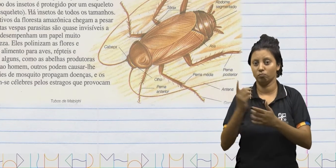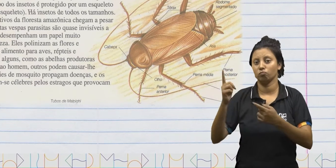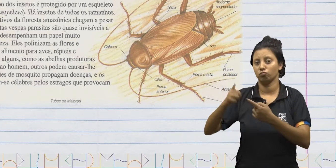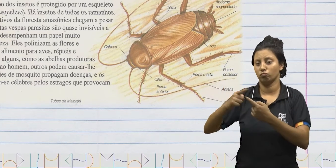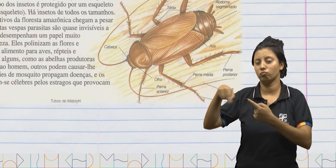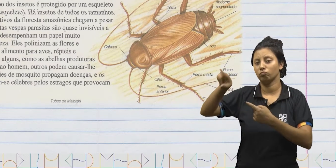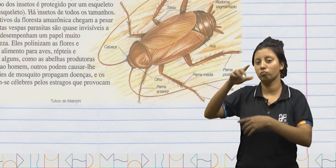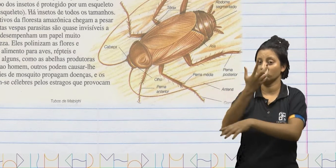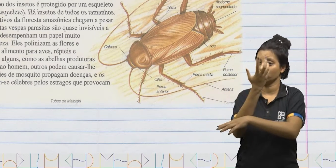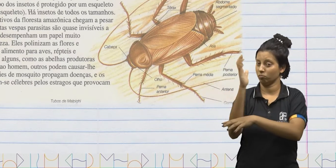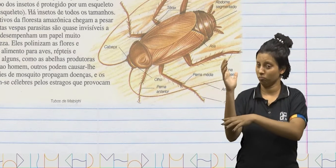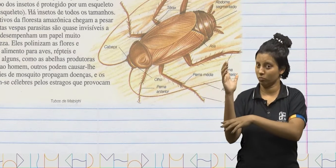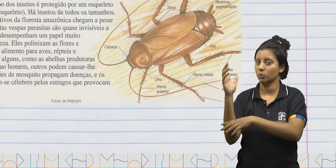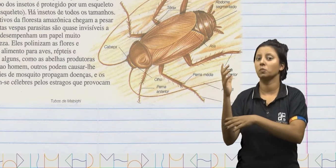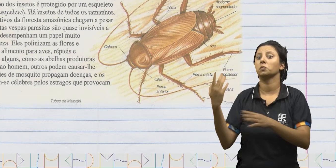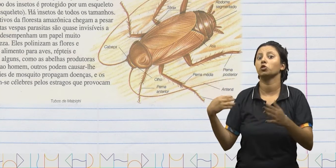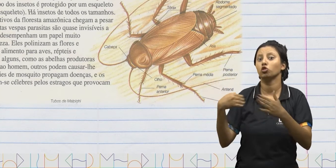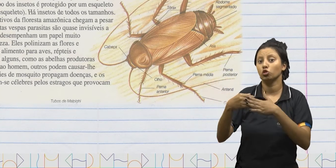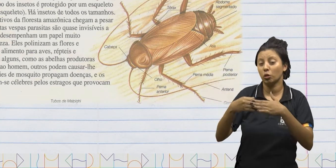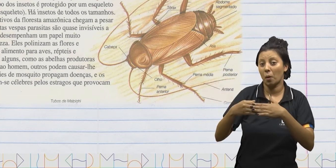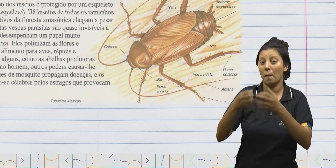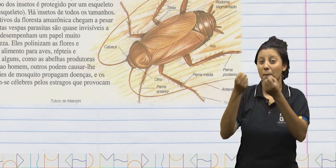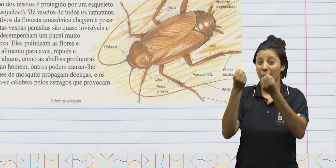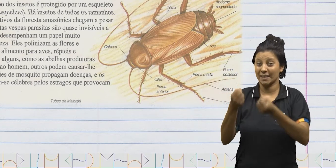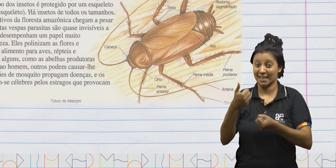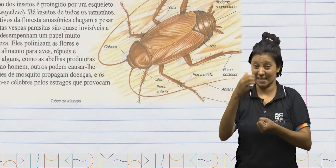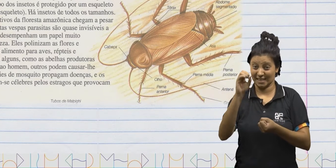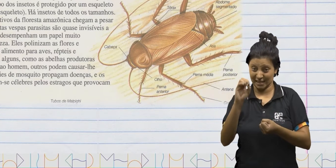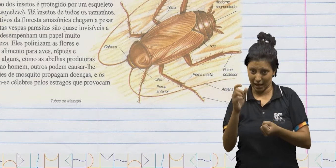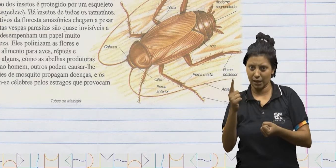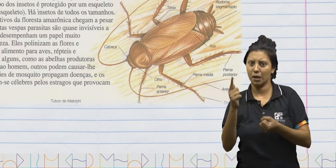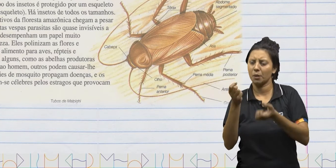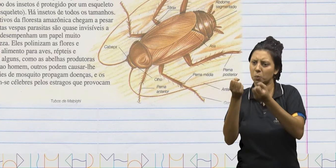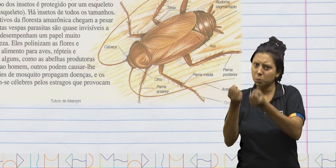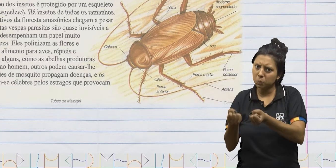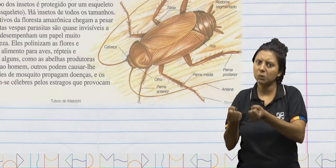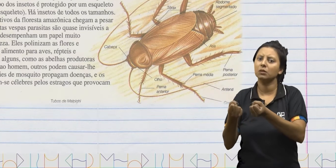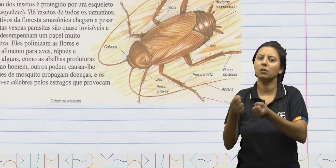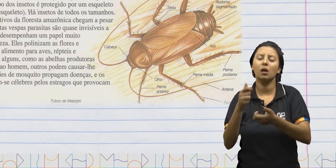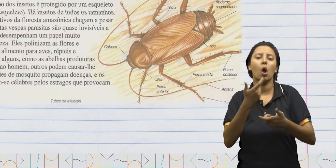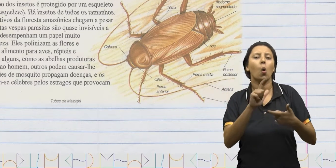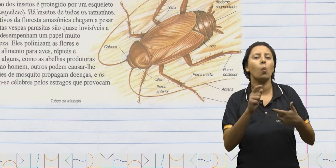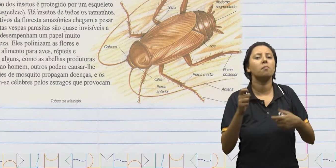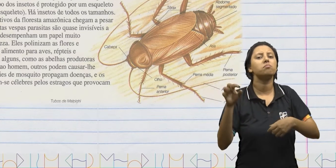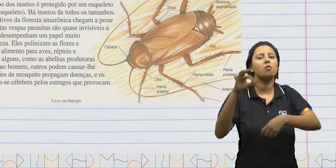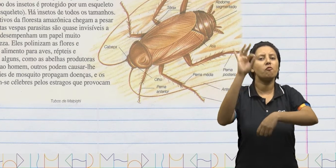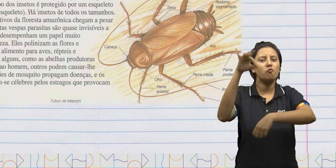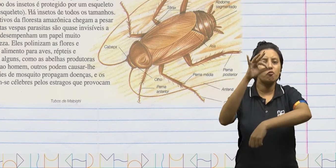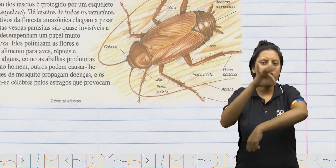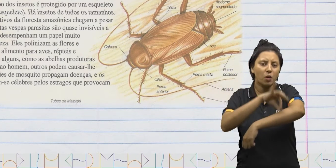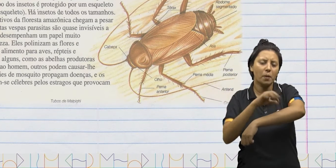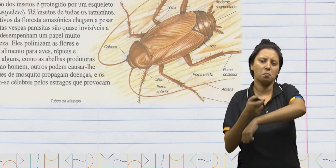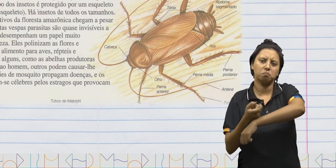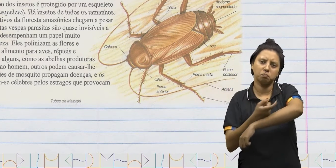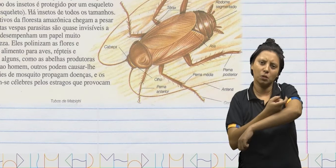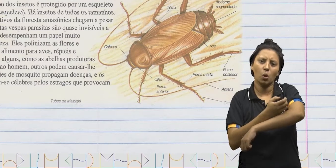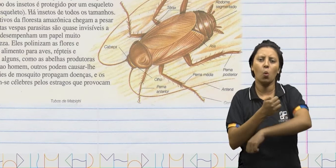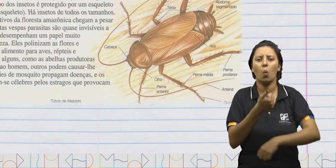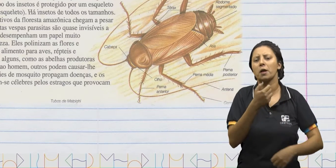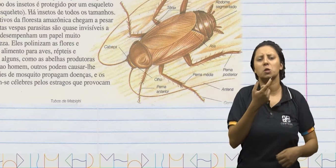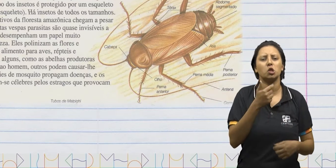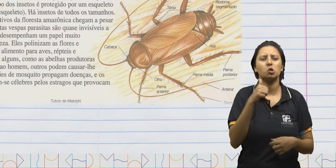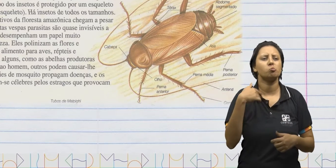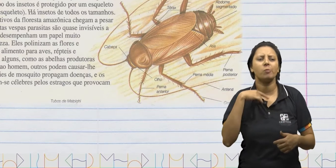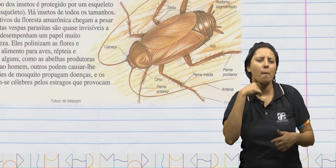floresta amazônica chegam a pesar 100 gramas, enquanto certas vespas parasitas são quase